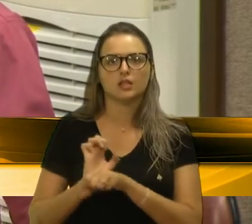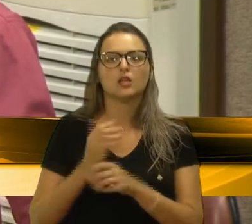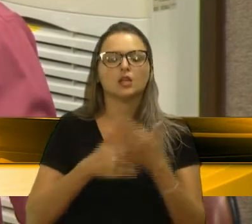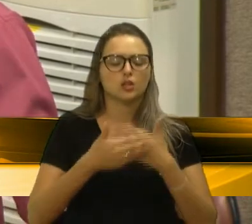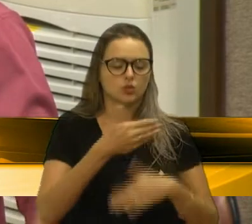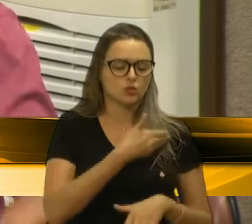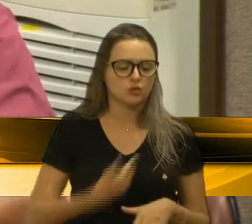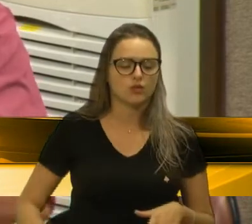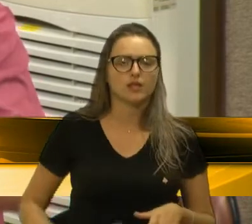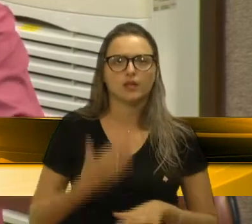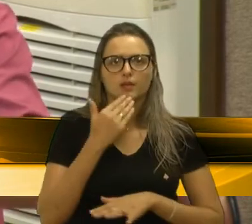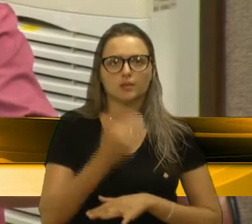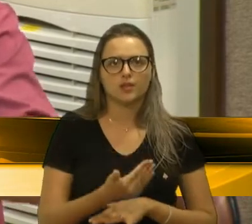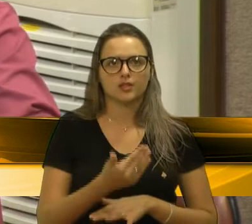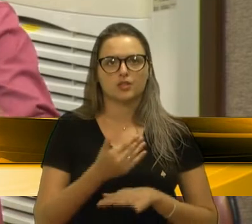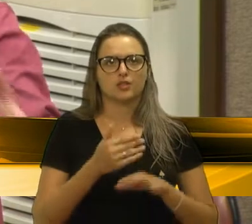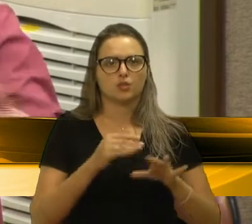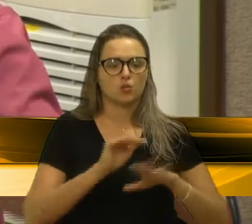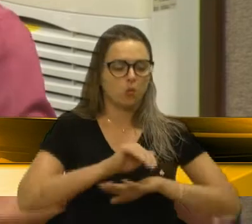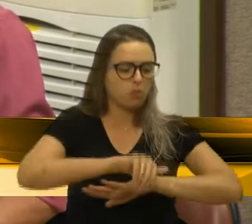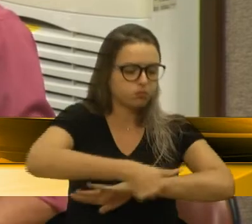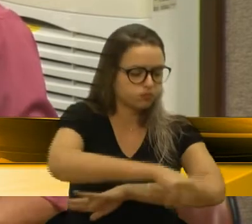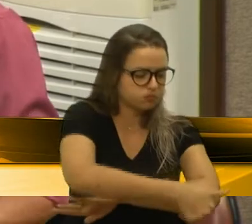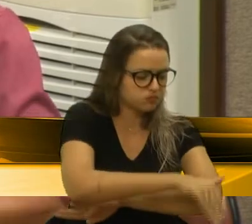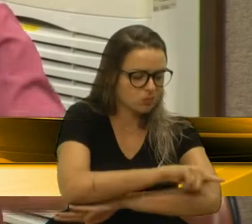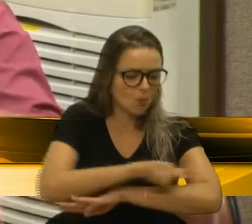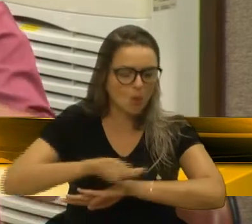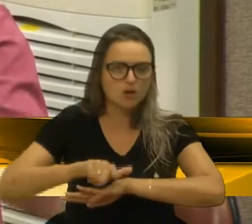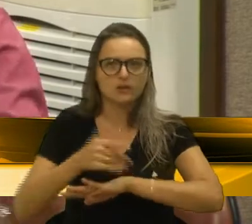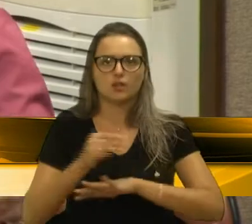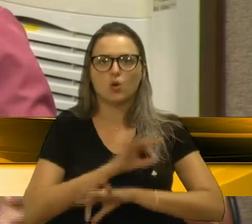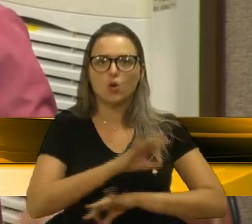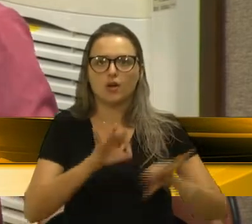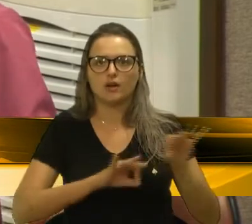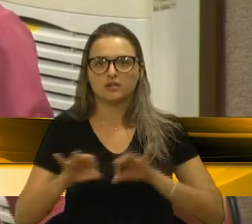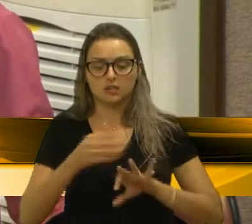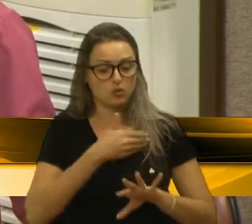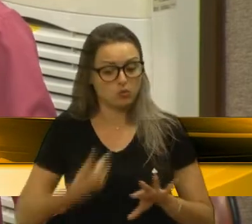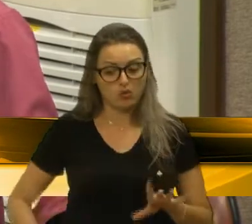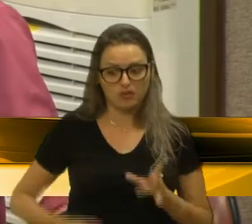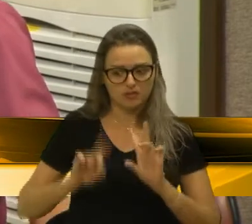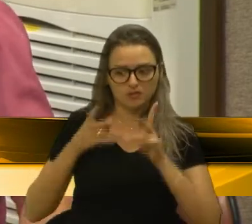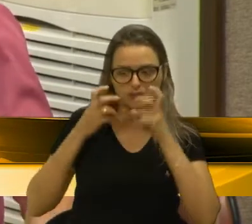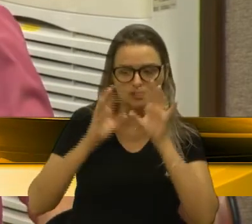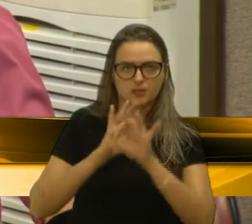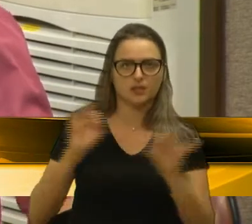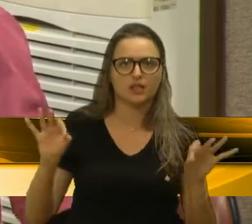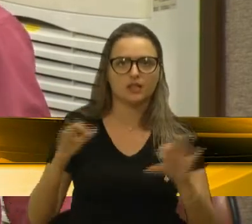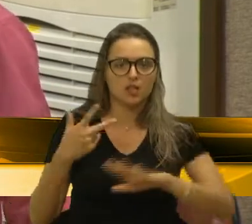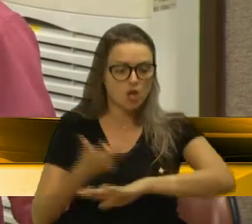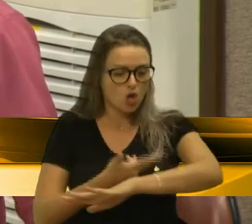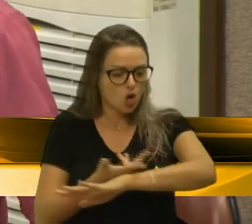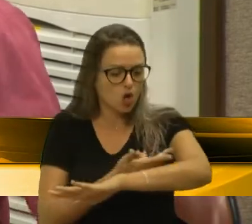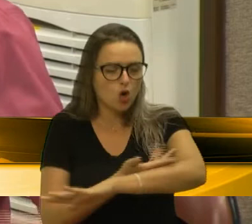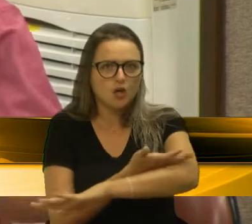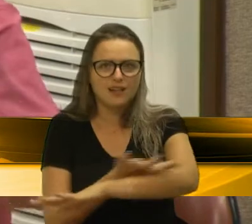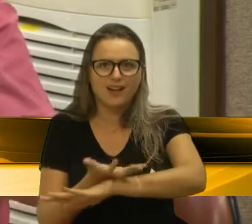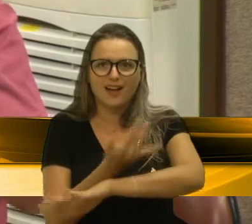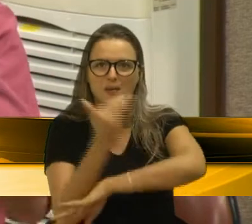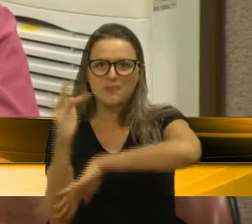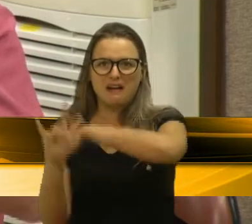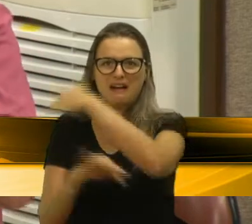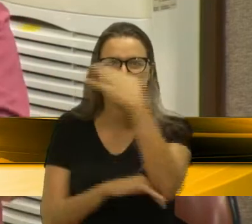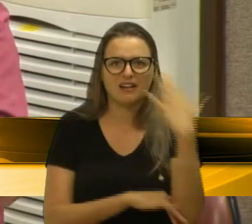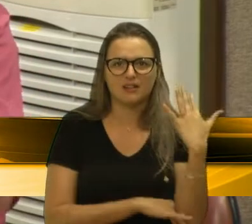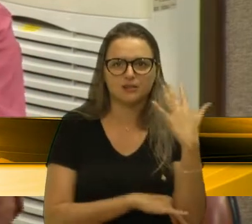pedidos básicos tapa buraco mas ninguém viu até hoje o governador não viu forçado a quem eu falei então acho que tem